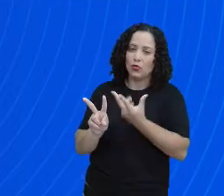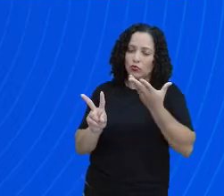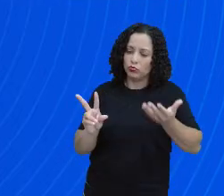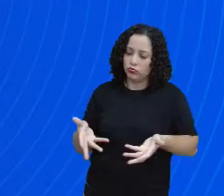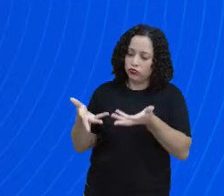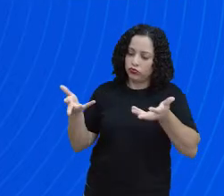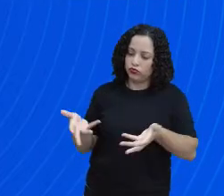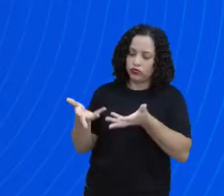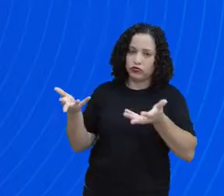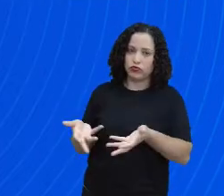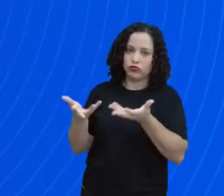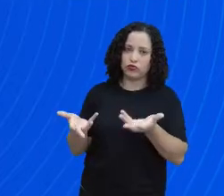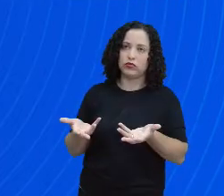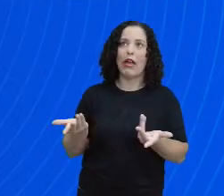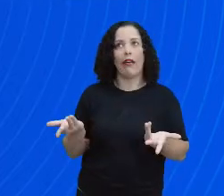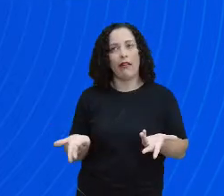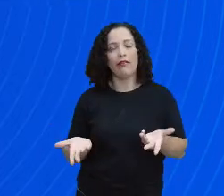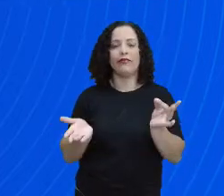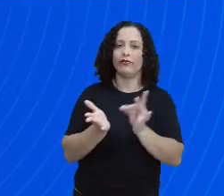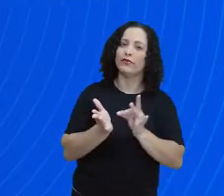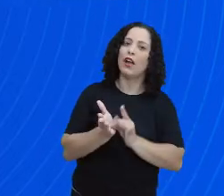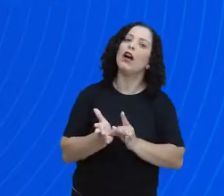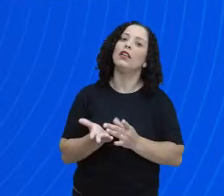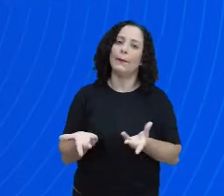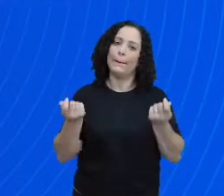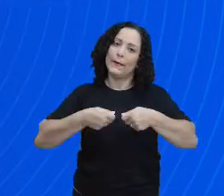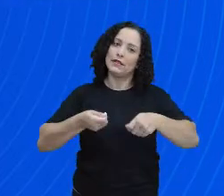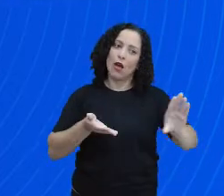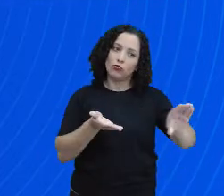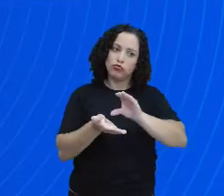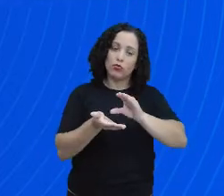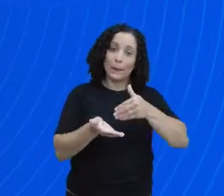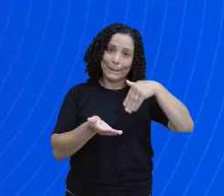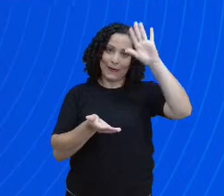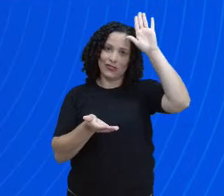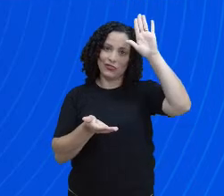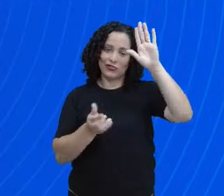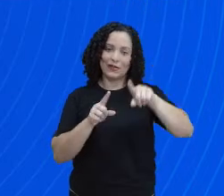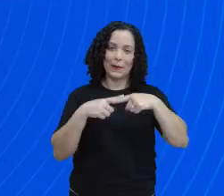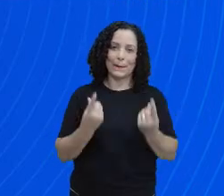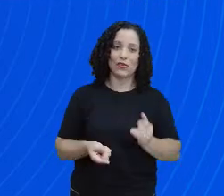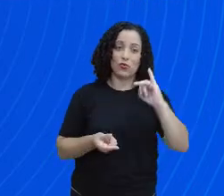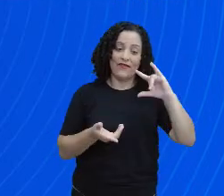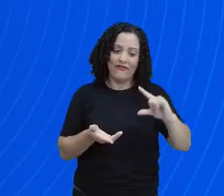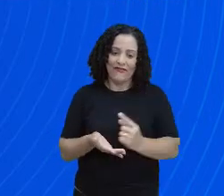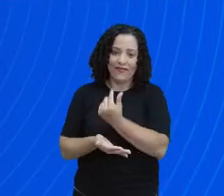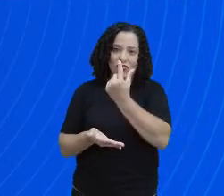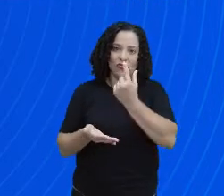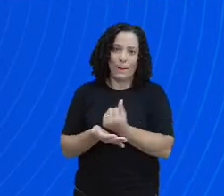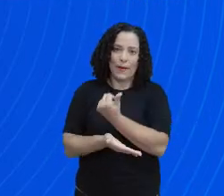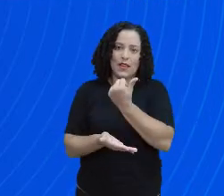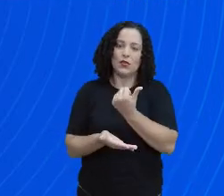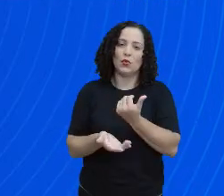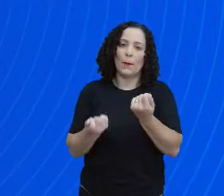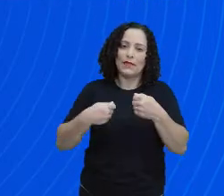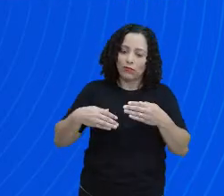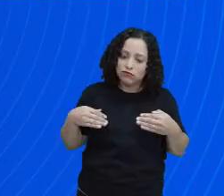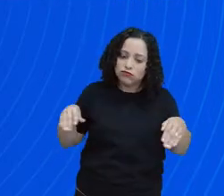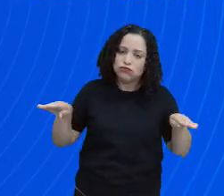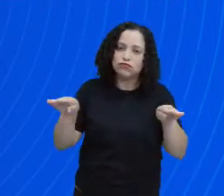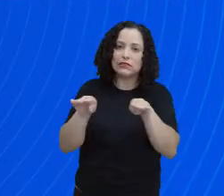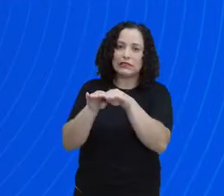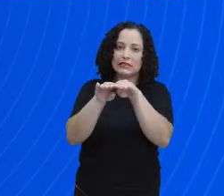quanto gostaríamos, né? Porque esse recurso, ele não é investido equitativamente, né? Ou